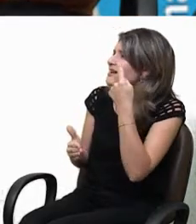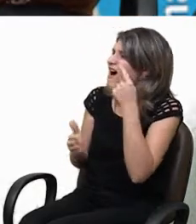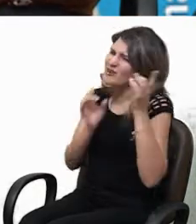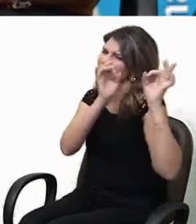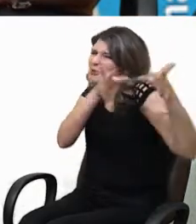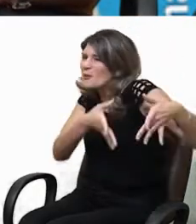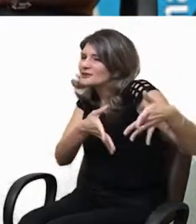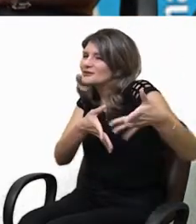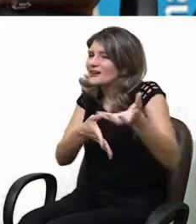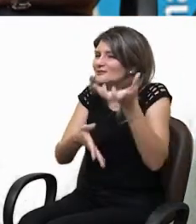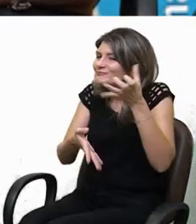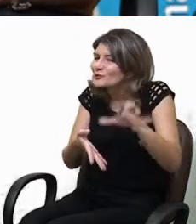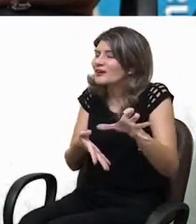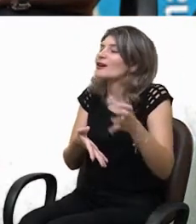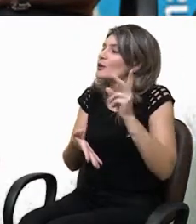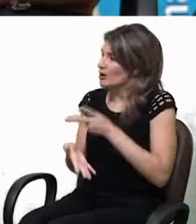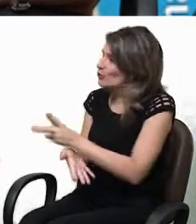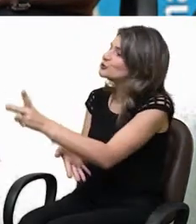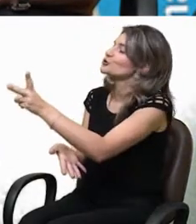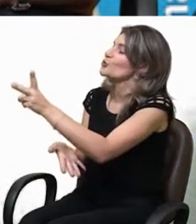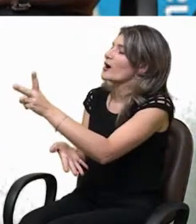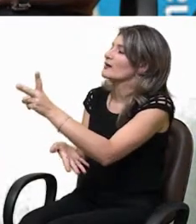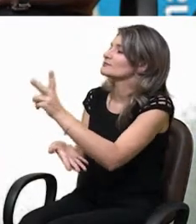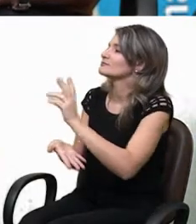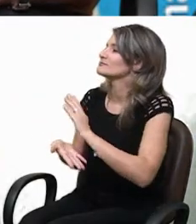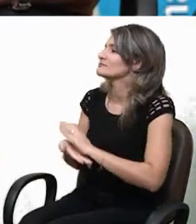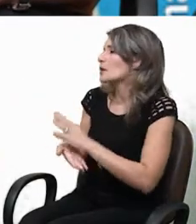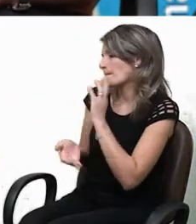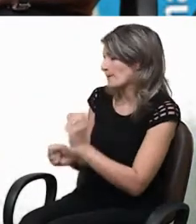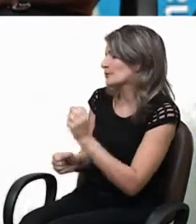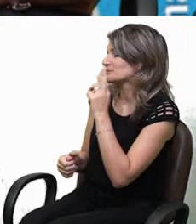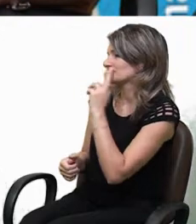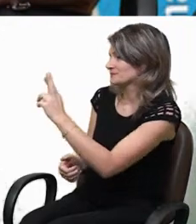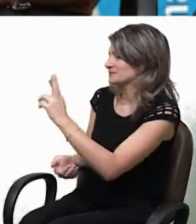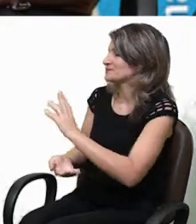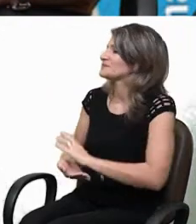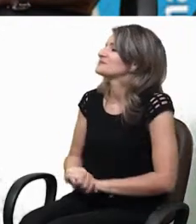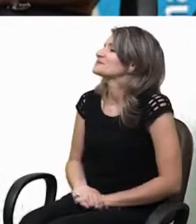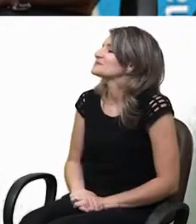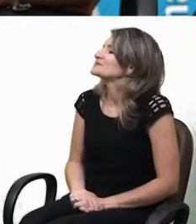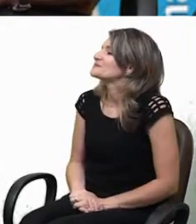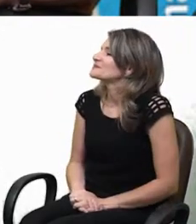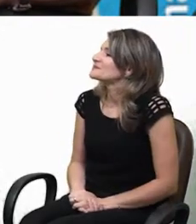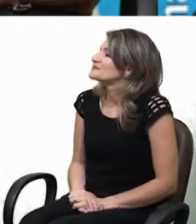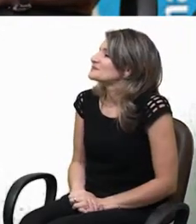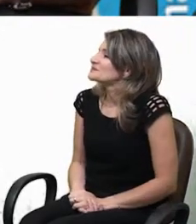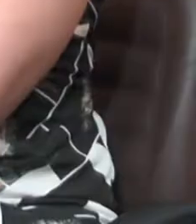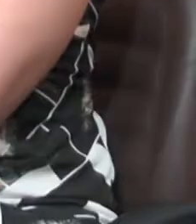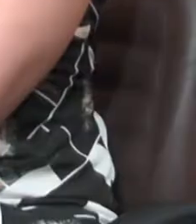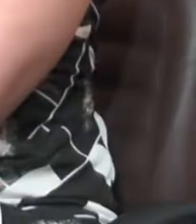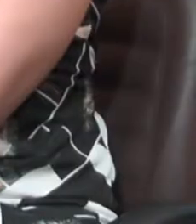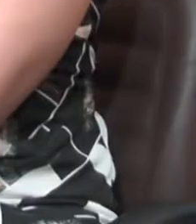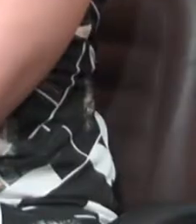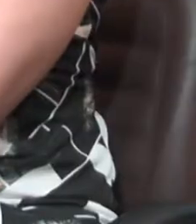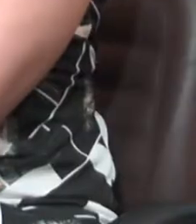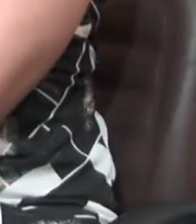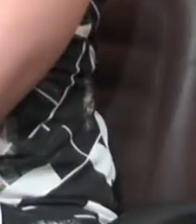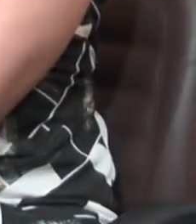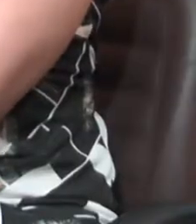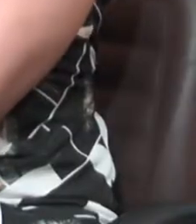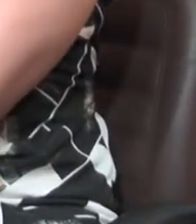Nada que você passou durante toda a sua vida estudantil fez você desistir? Fala sobre isso para nós. Quando eu